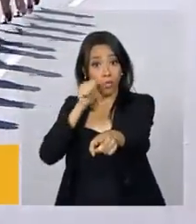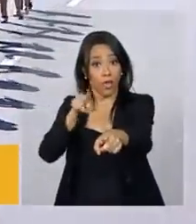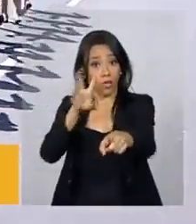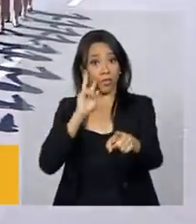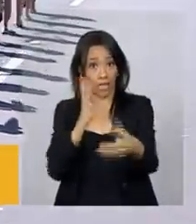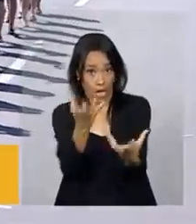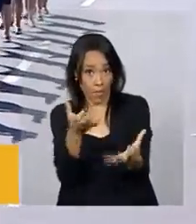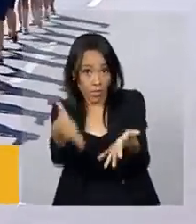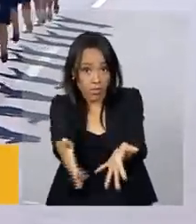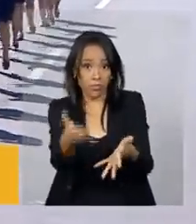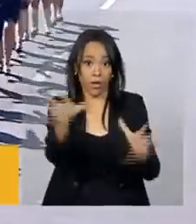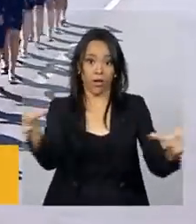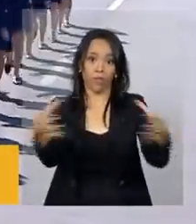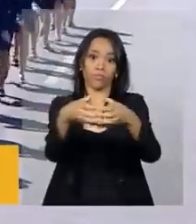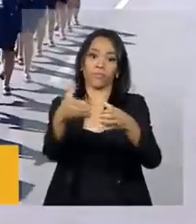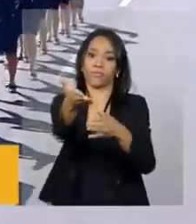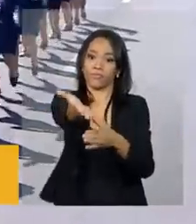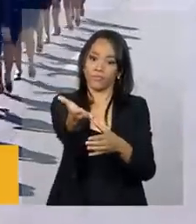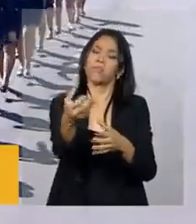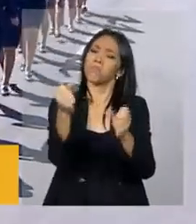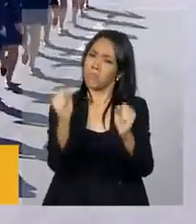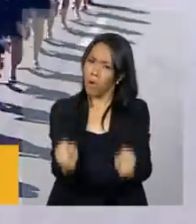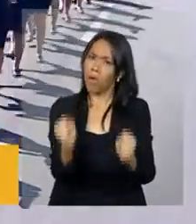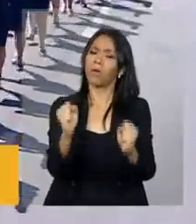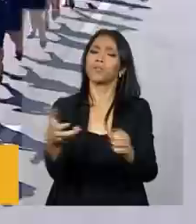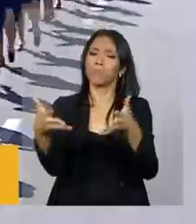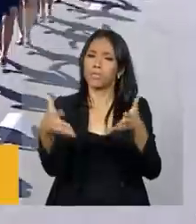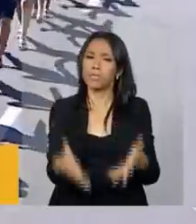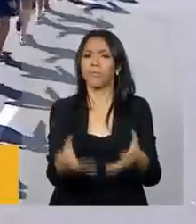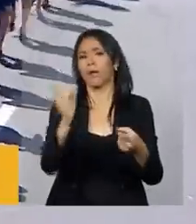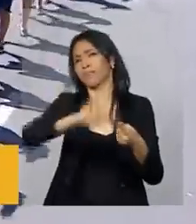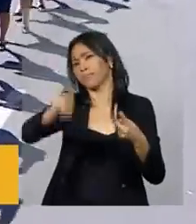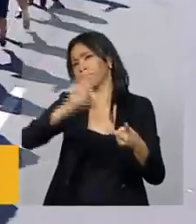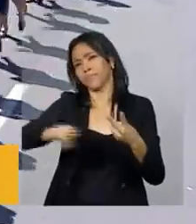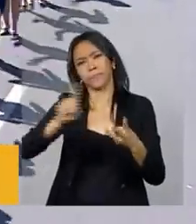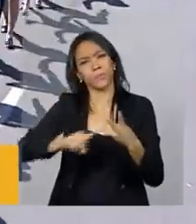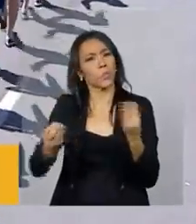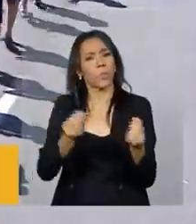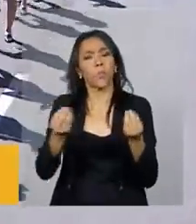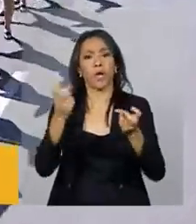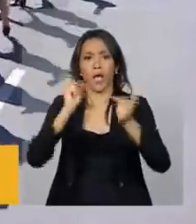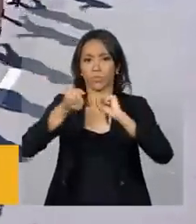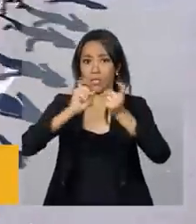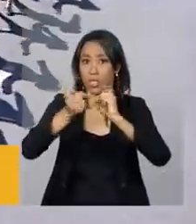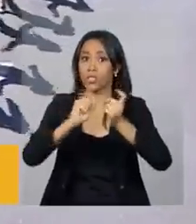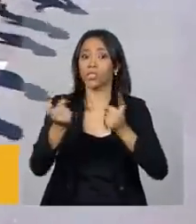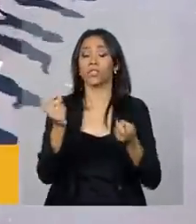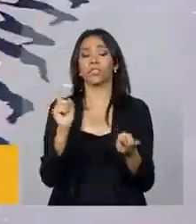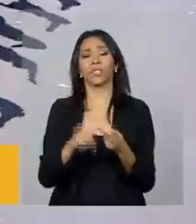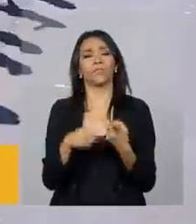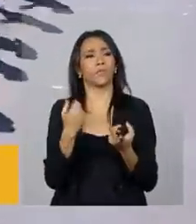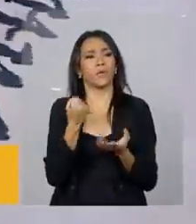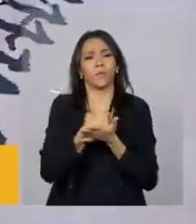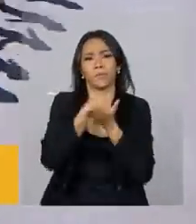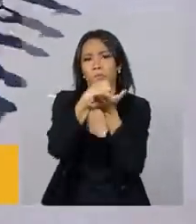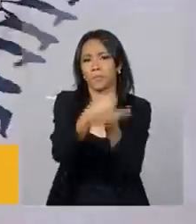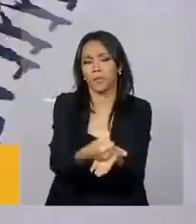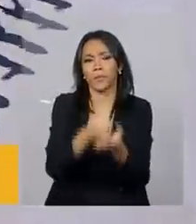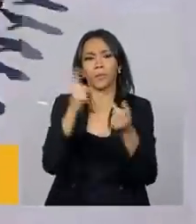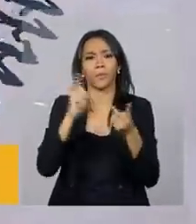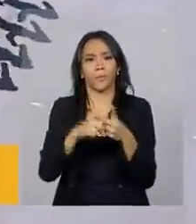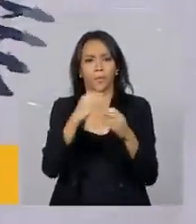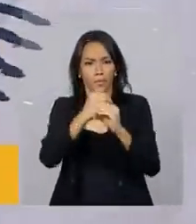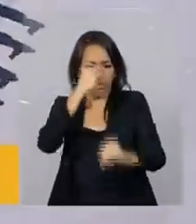Brasileira, você vai poder entrar, assumir funções administrativas, suporte logístico,